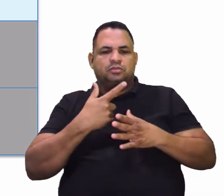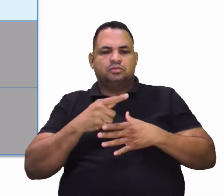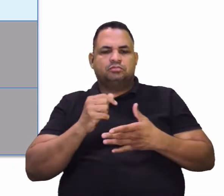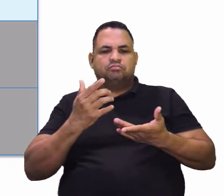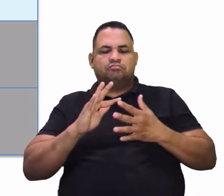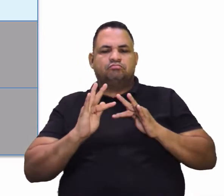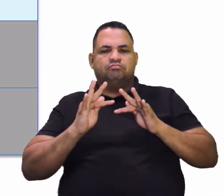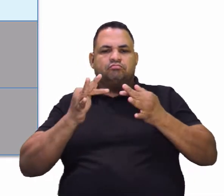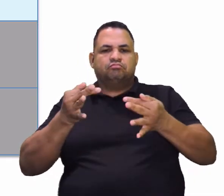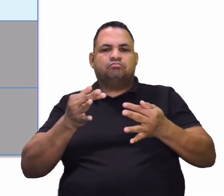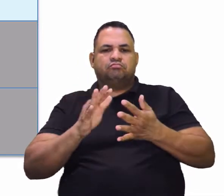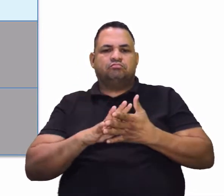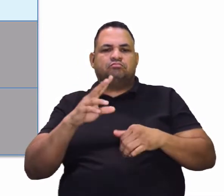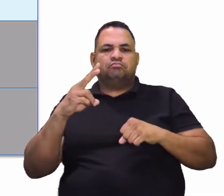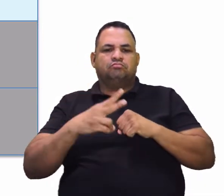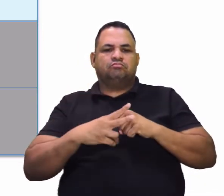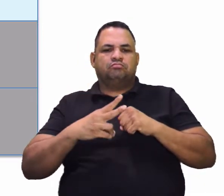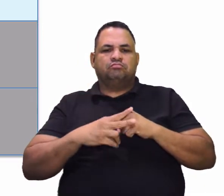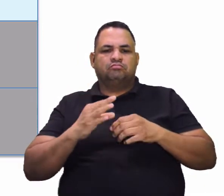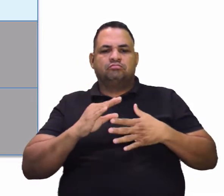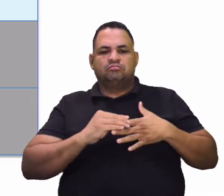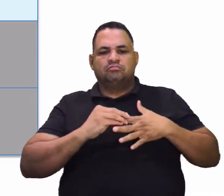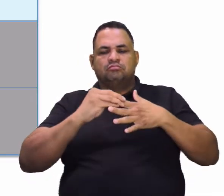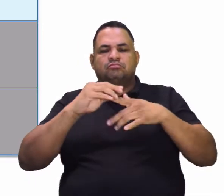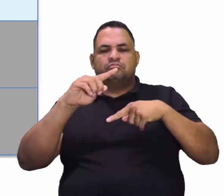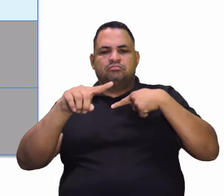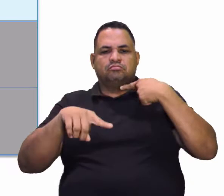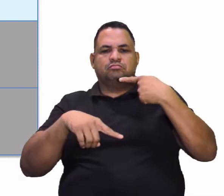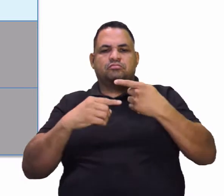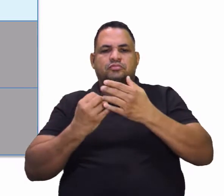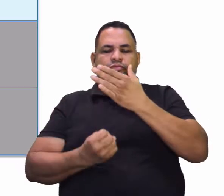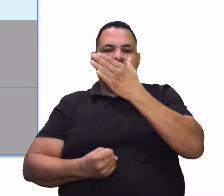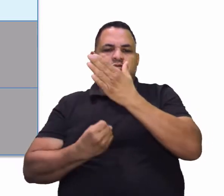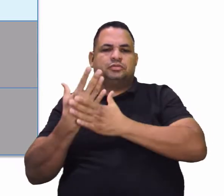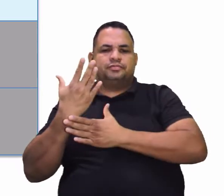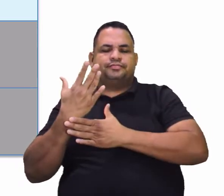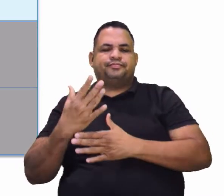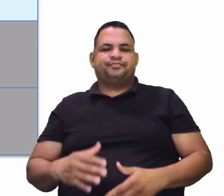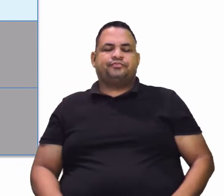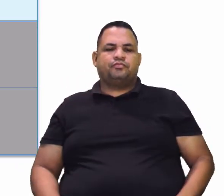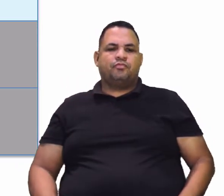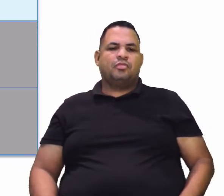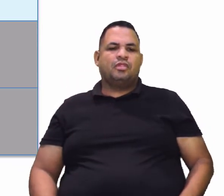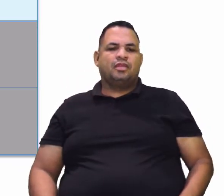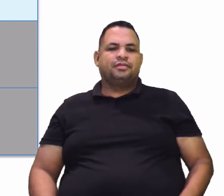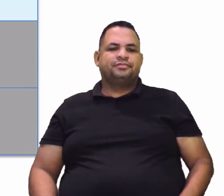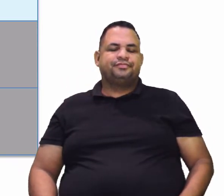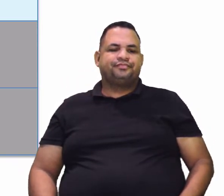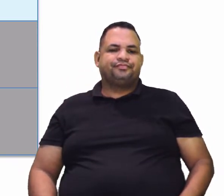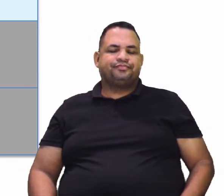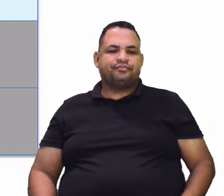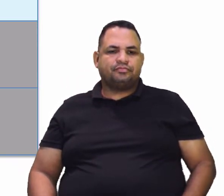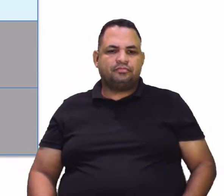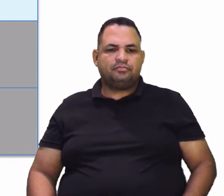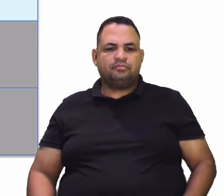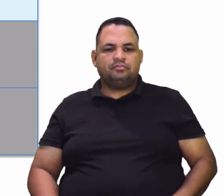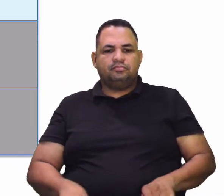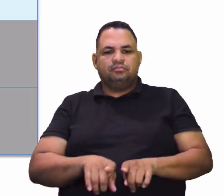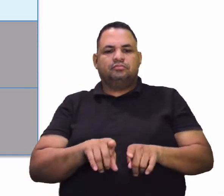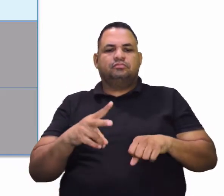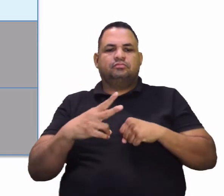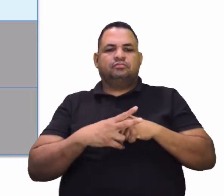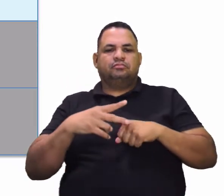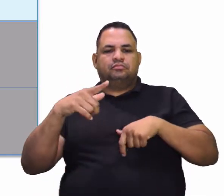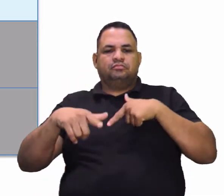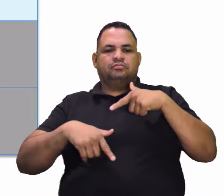ficar esse final no verbo principal que vem depois. Porque ele não trabalha sozinho, ele trabalha com o verbo principal também, que é o verbo